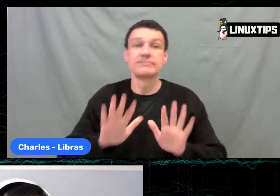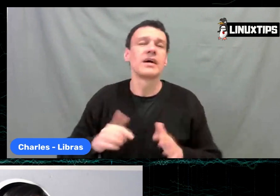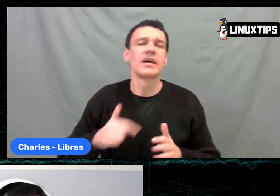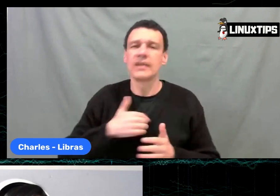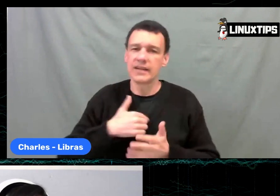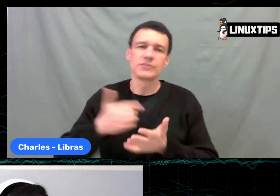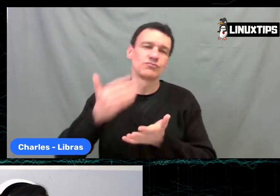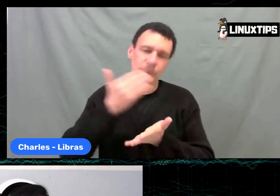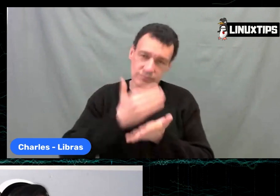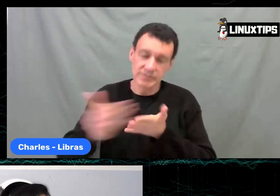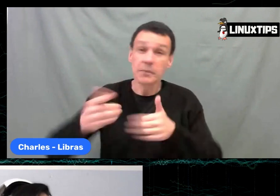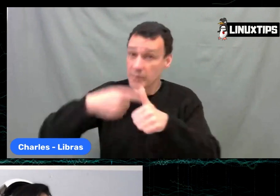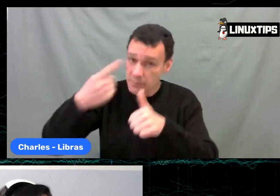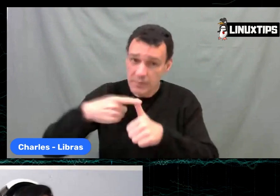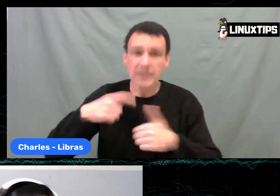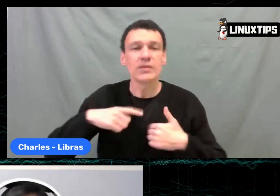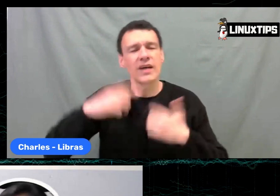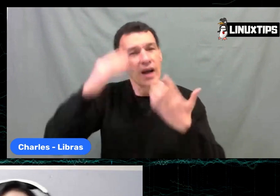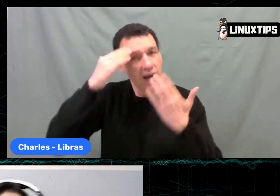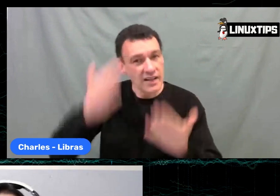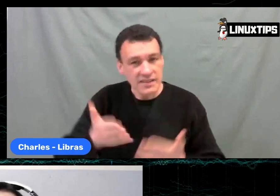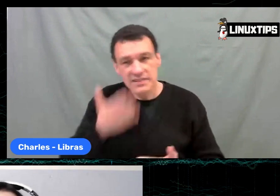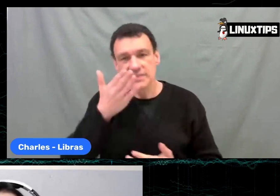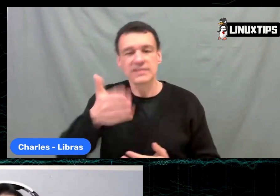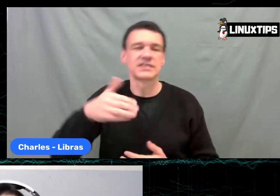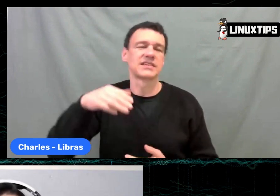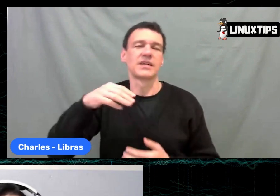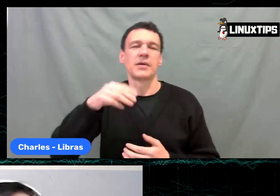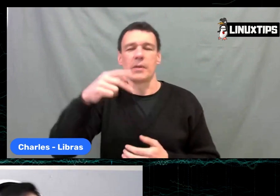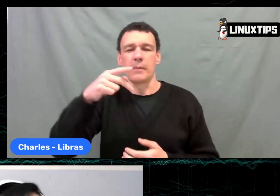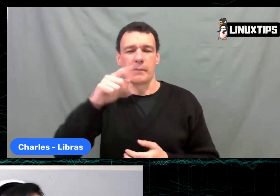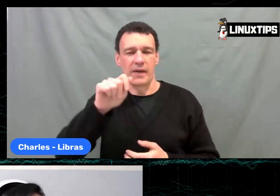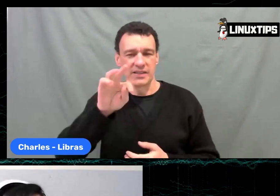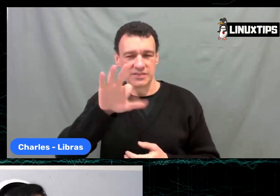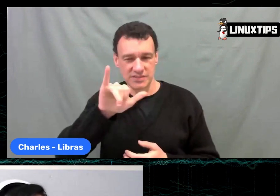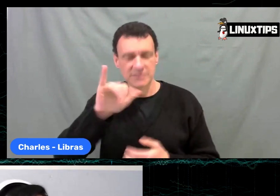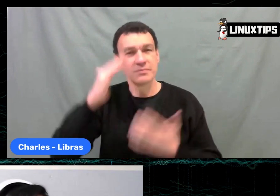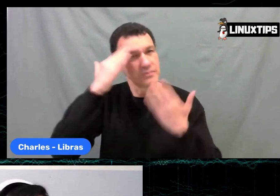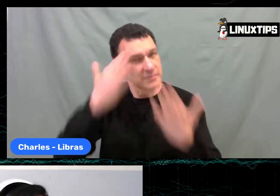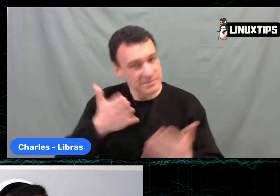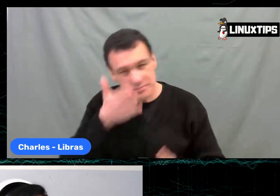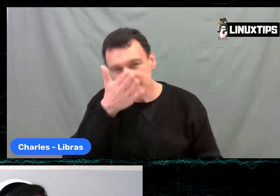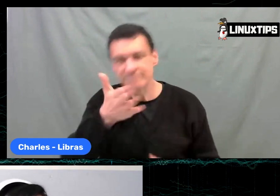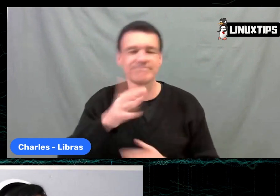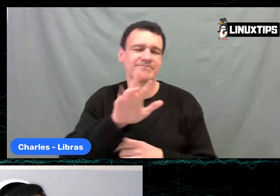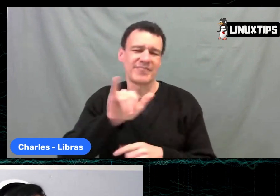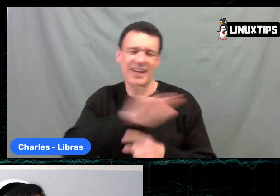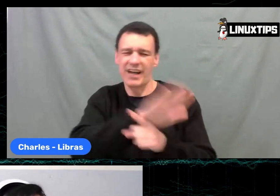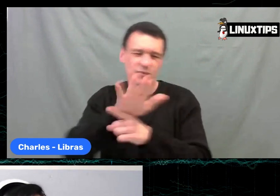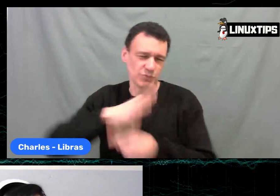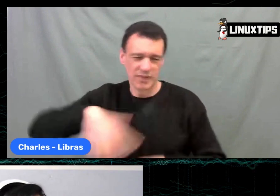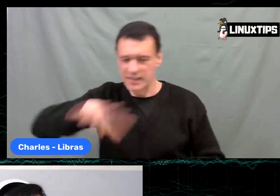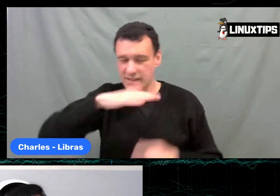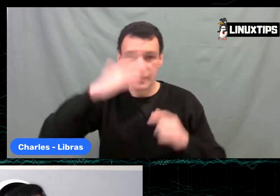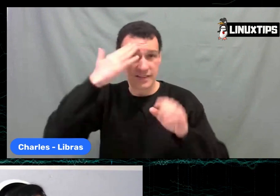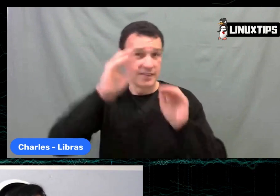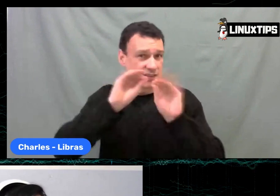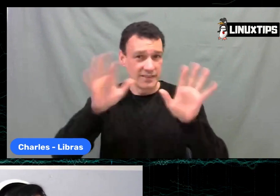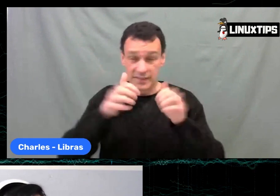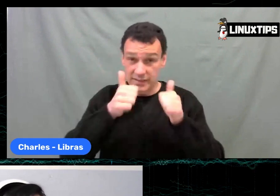eu queria agradecer muito a sua presença, Zica Demais, vai ajudar muita gente. E vai ter, então, agora o